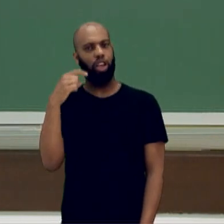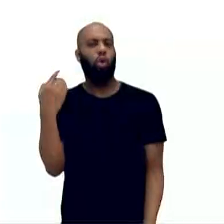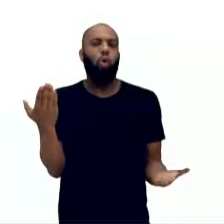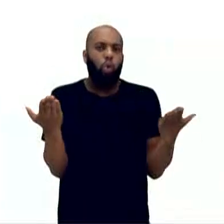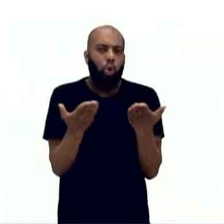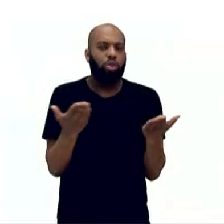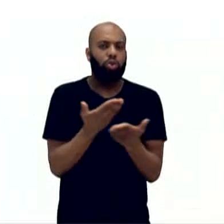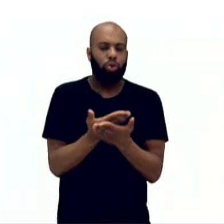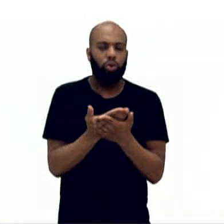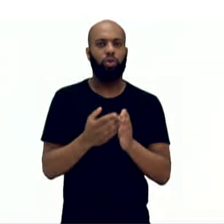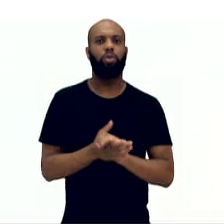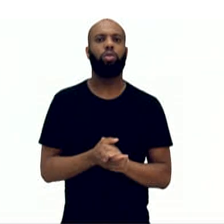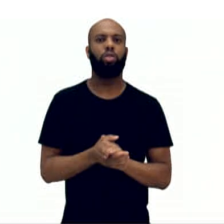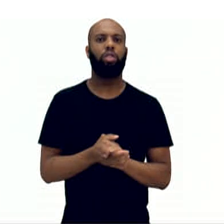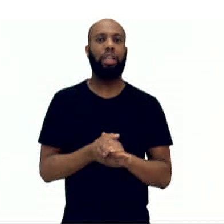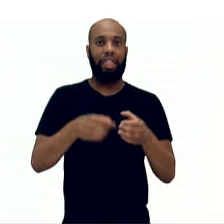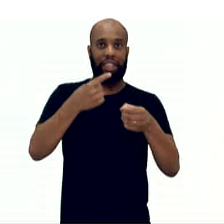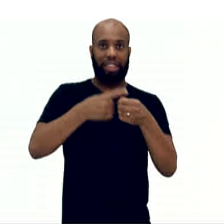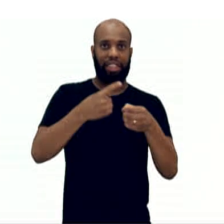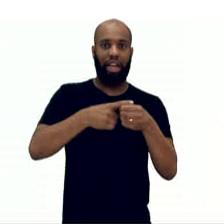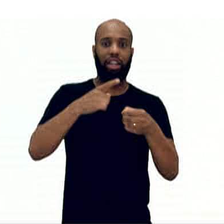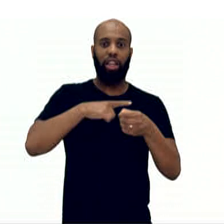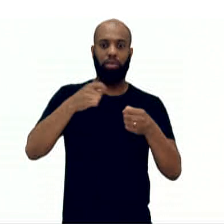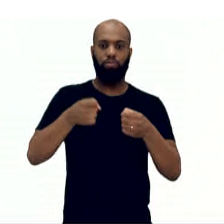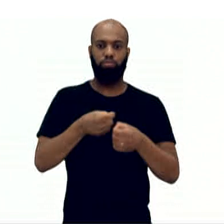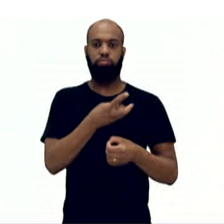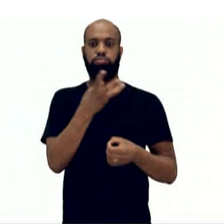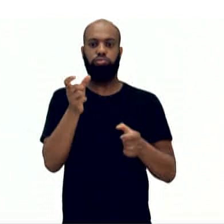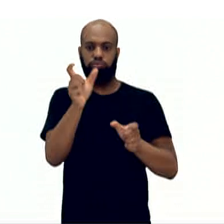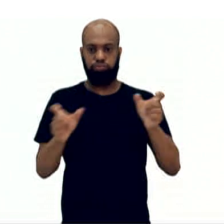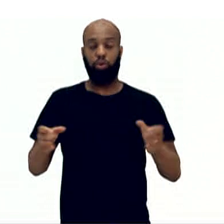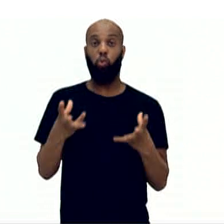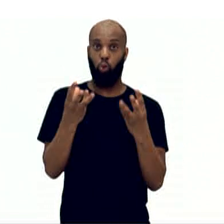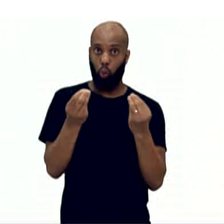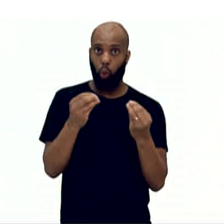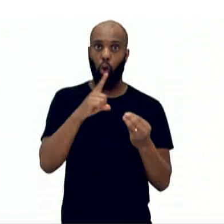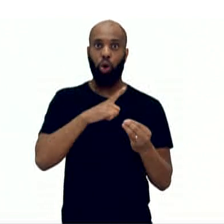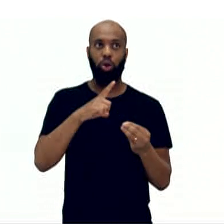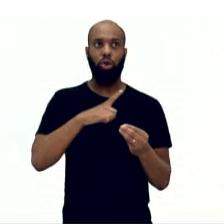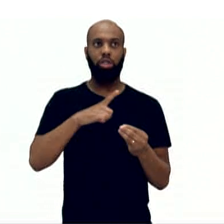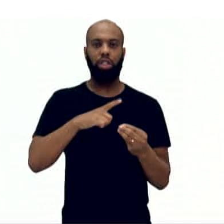trabalhamos hoje, né? Cidade com grande quantidade de habitantes, concentrando